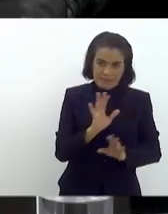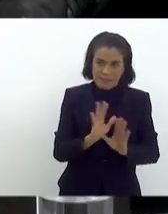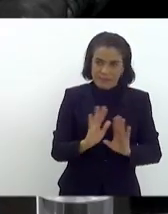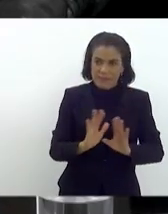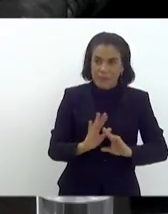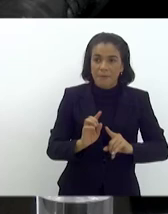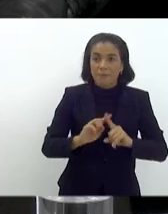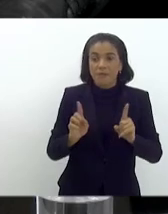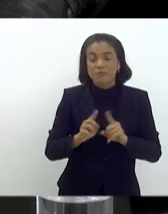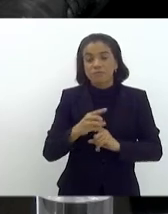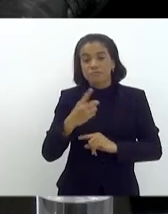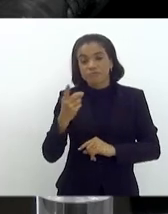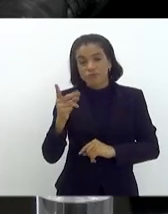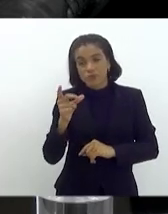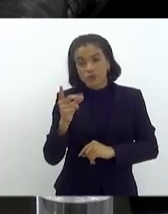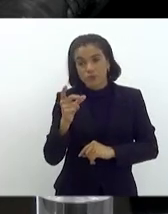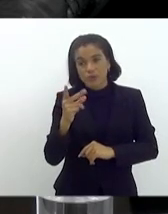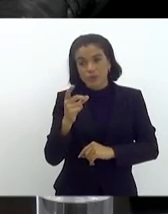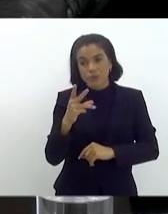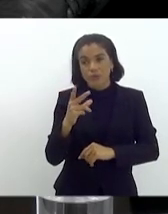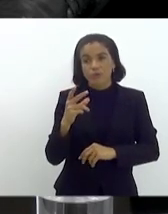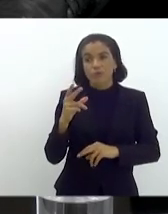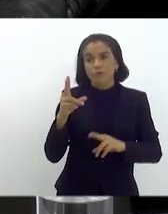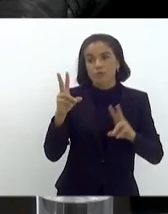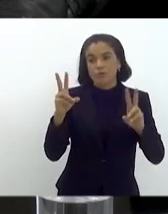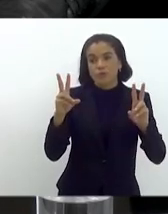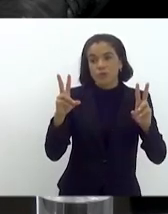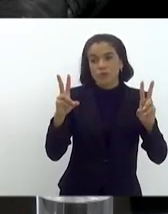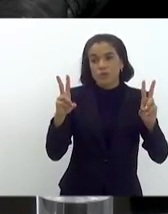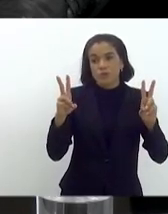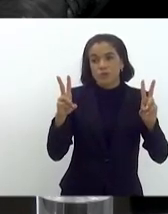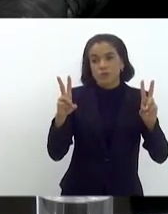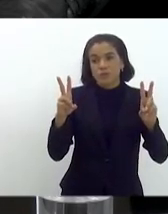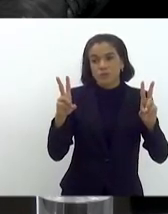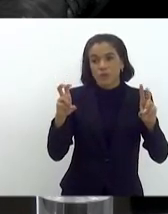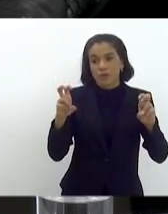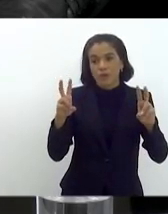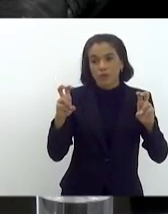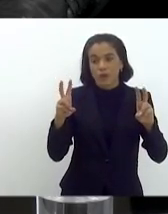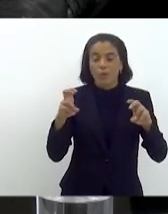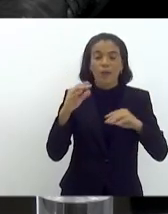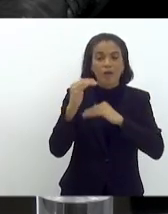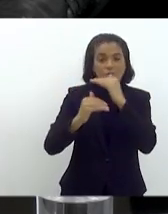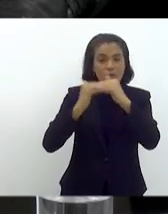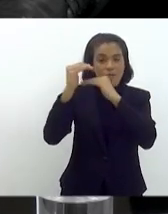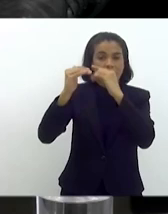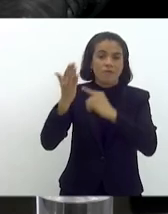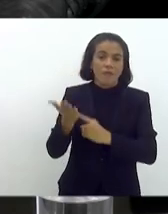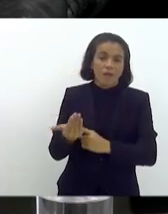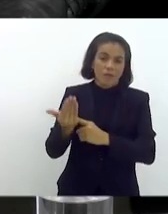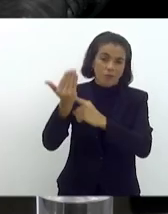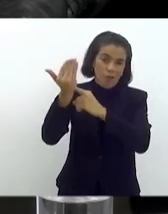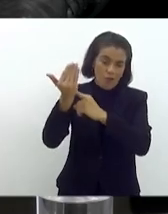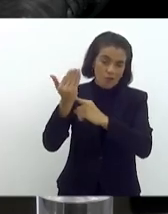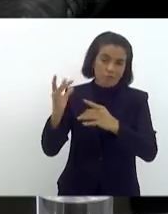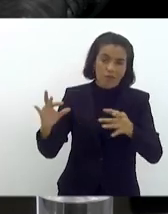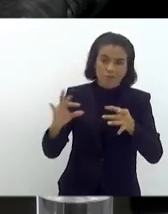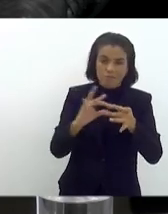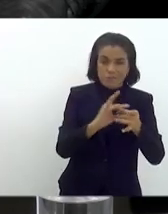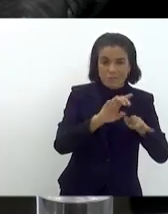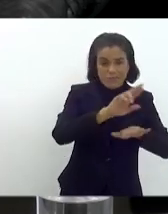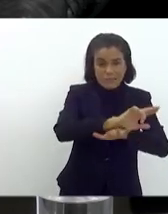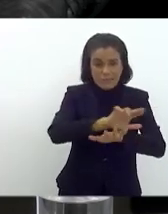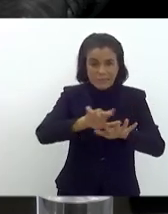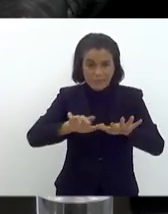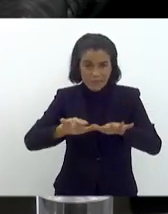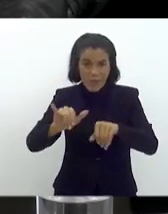ponto que foi referente a questão da também do da evolução tecnológica associada às múltiplas